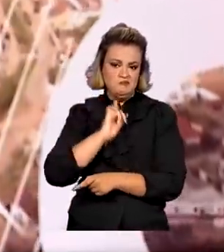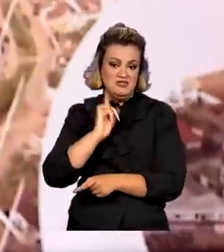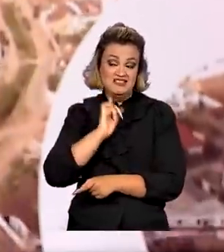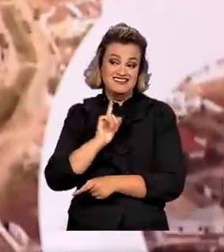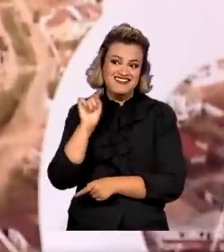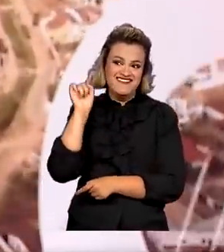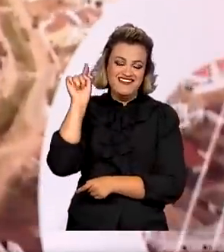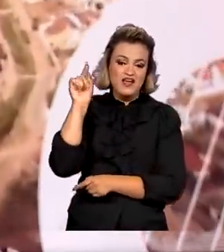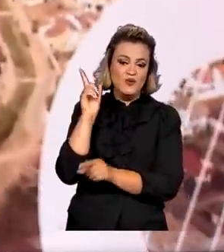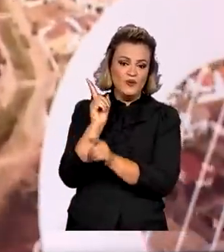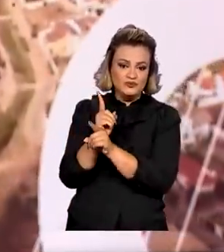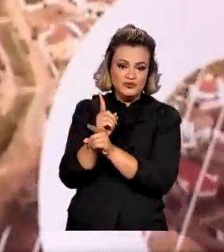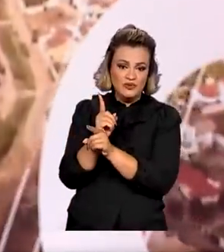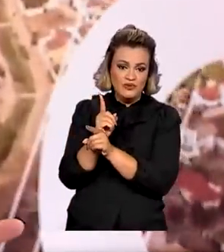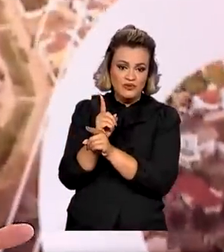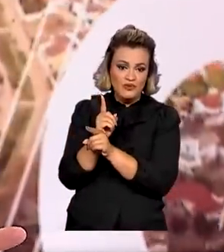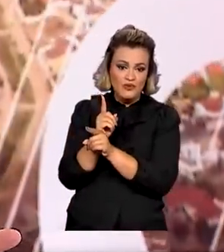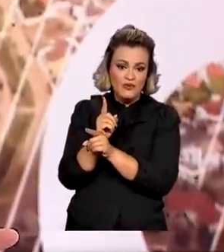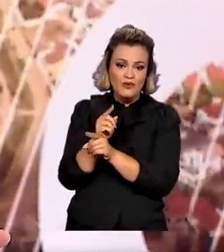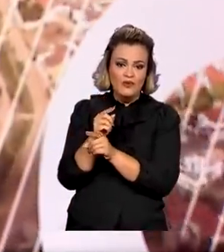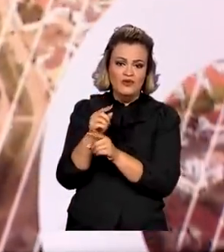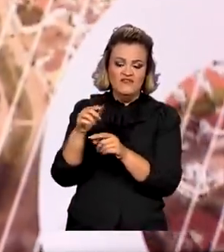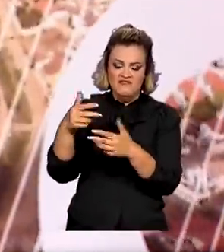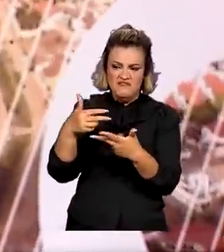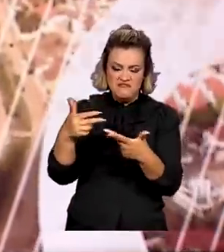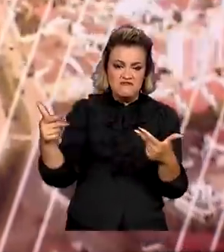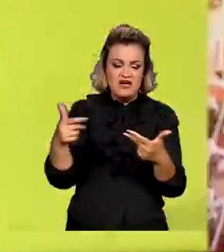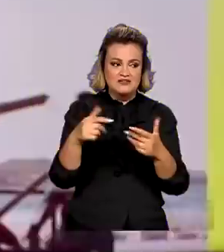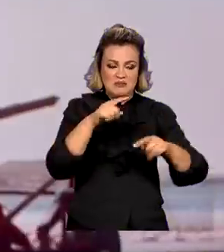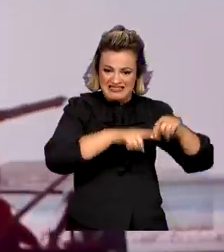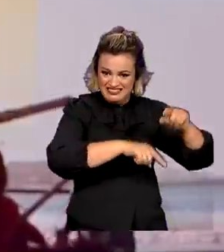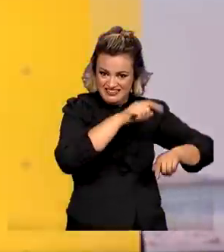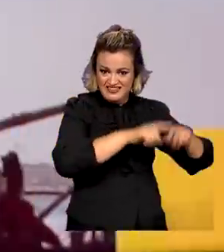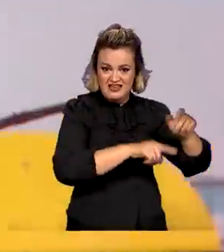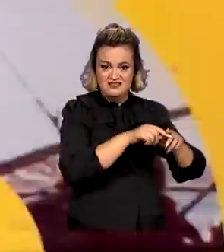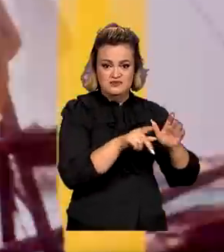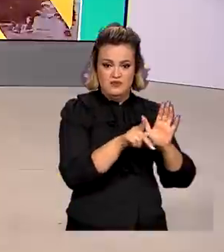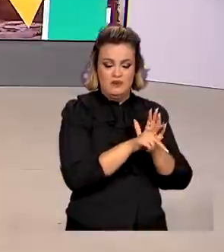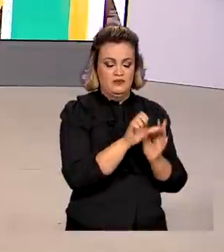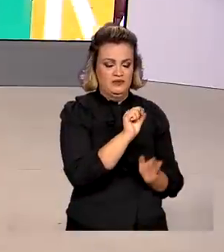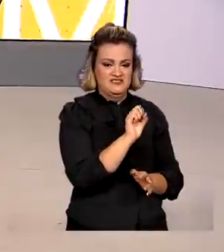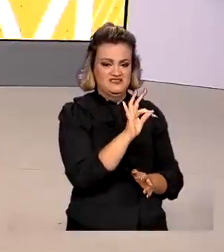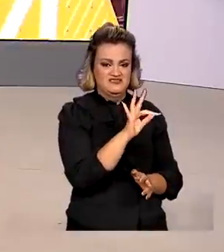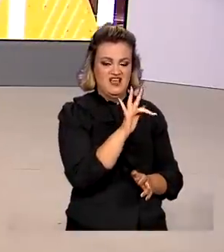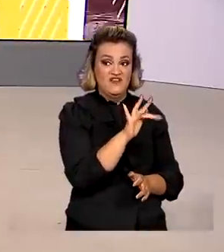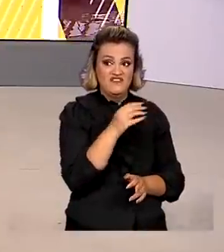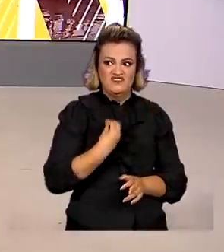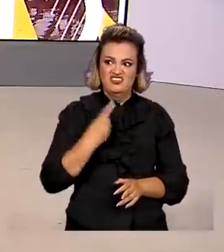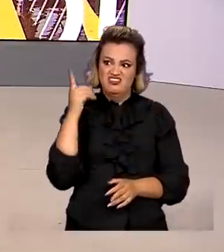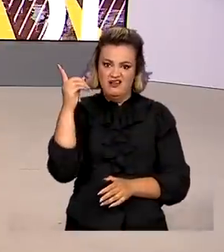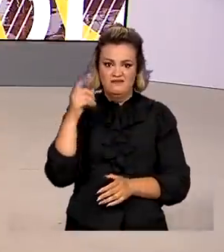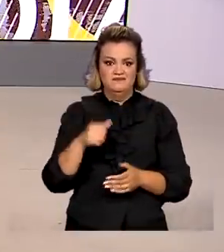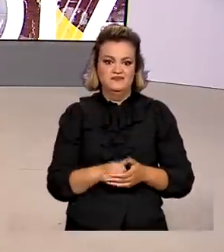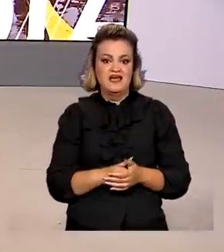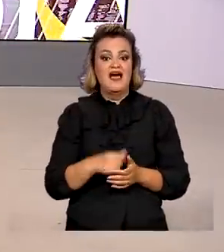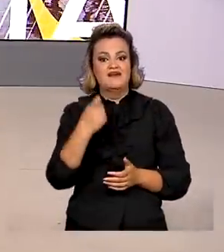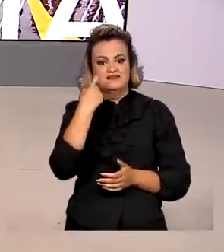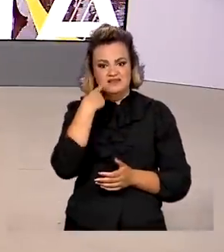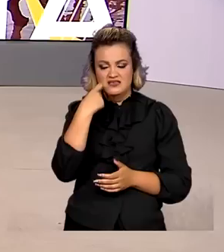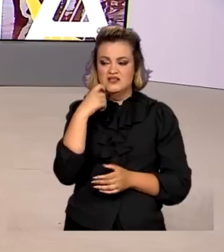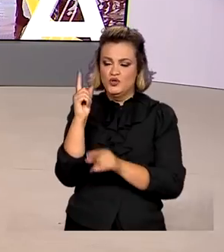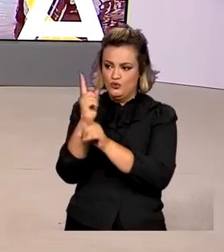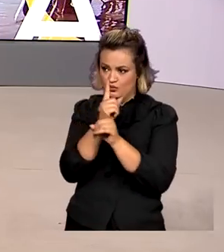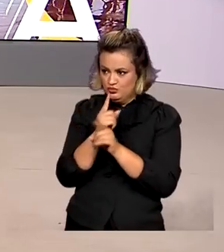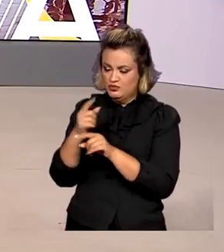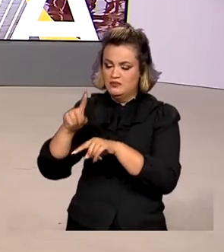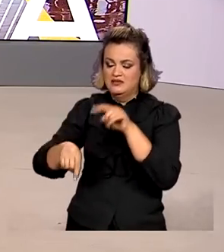Federal no dia 8 de janeiro, marcado por depredações na Praça dos Três Poderes. Na sexta-feira, enfim, ela foi devolvida